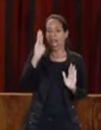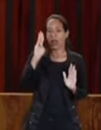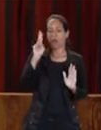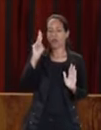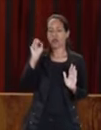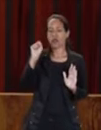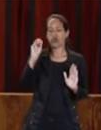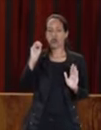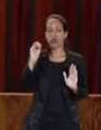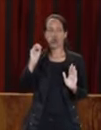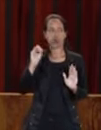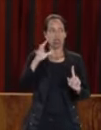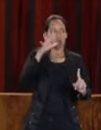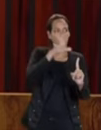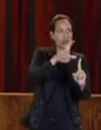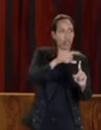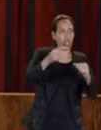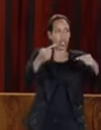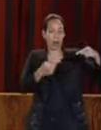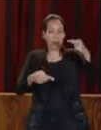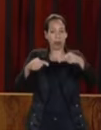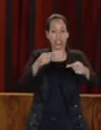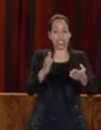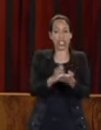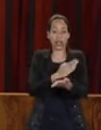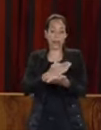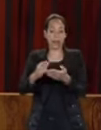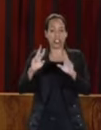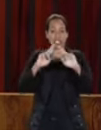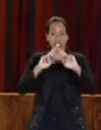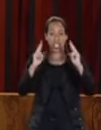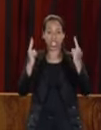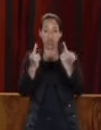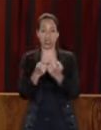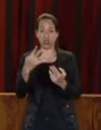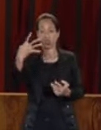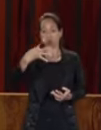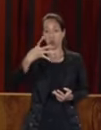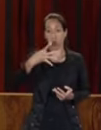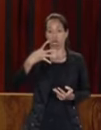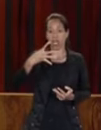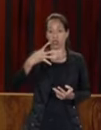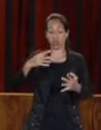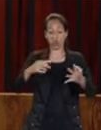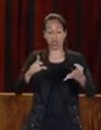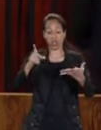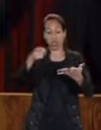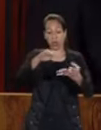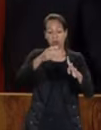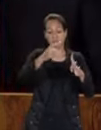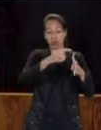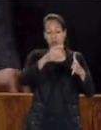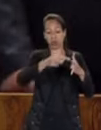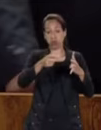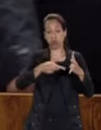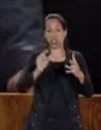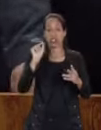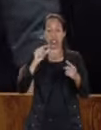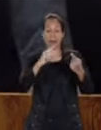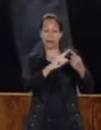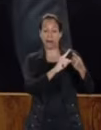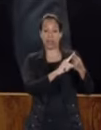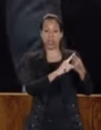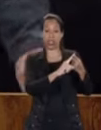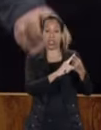político ao investigado, depende da reunião de quatro elementos. Primeiro, a condição